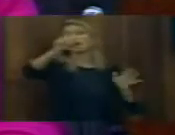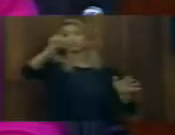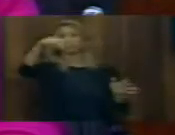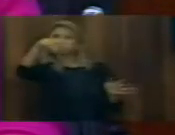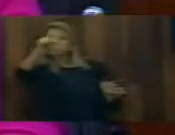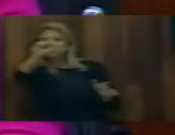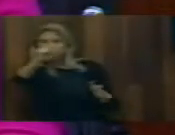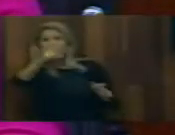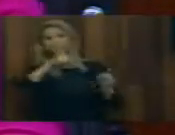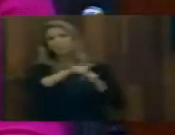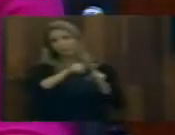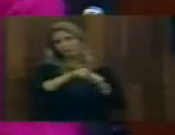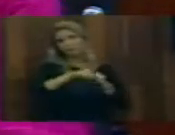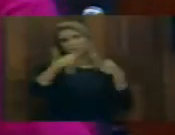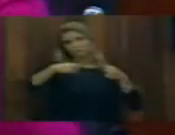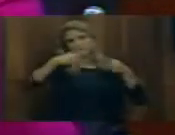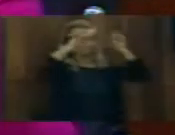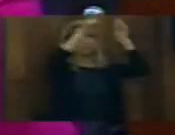Indicação